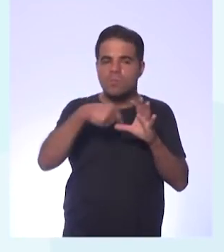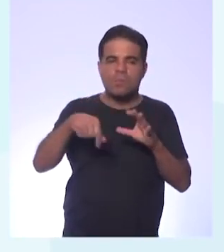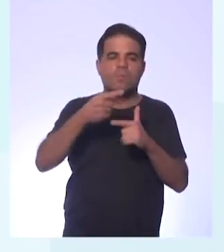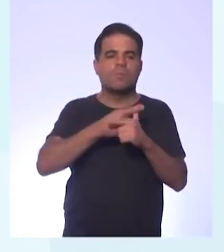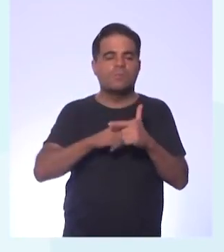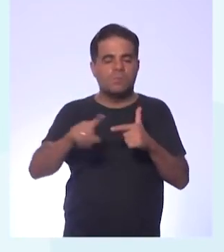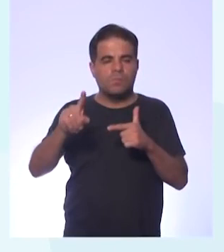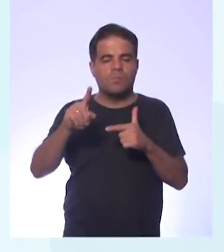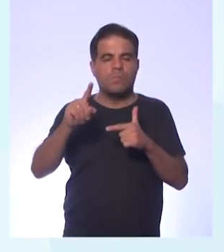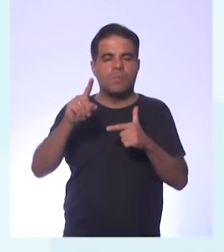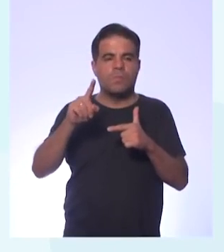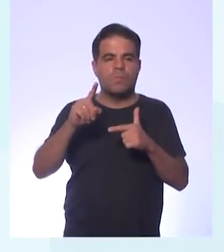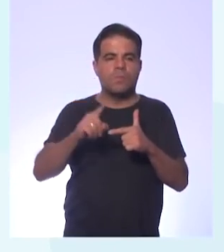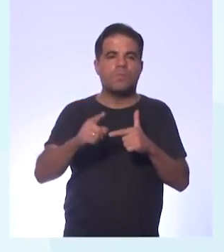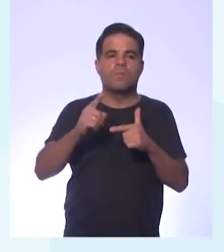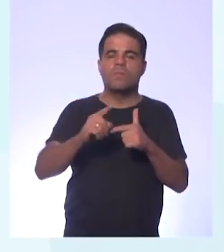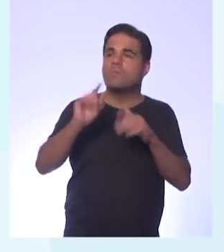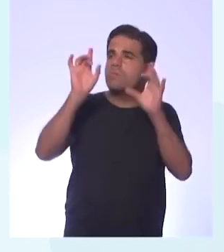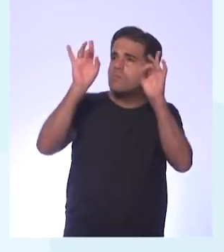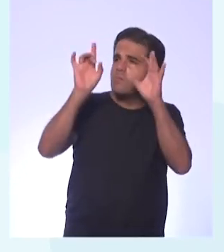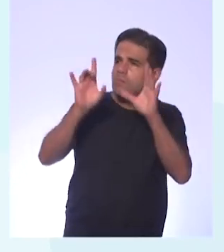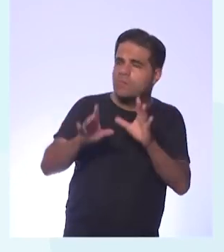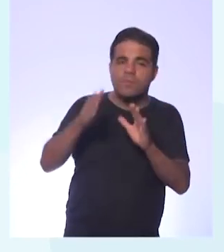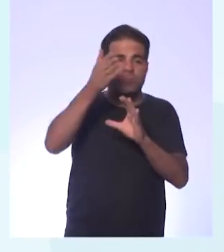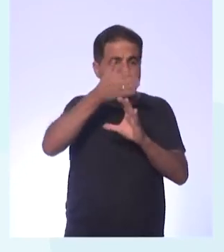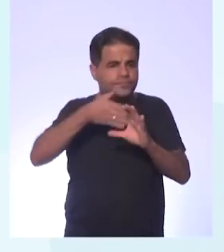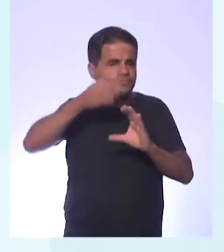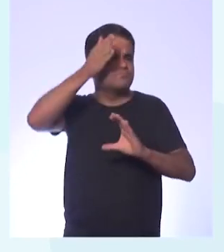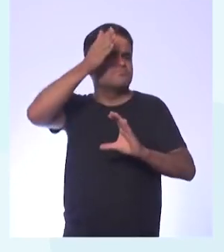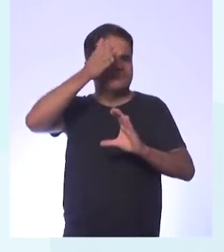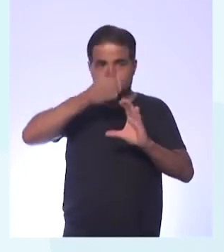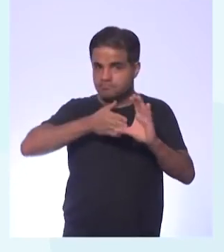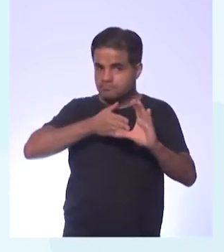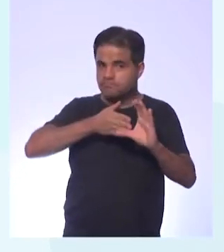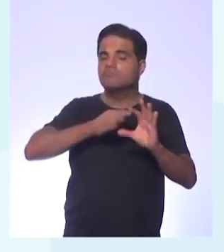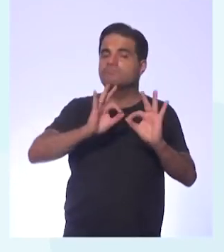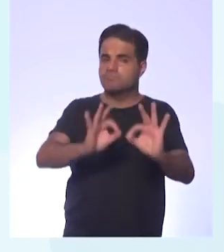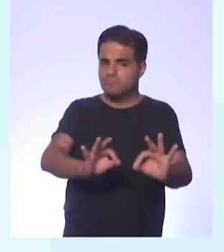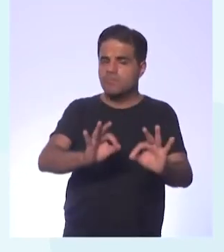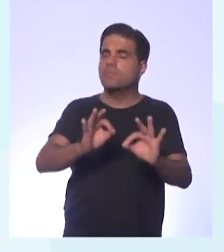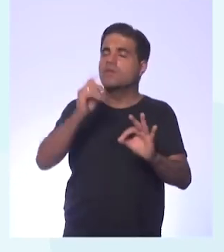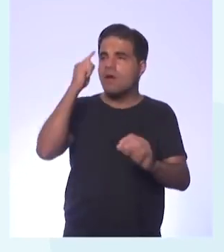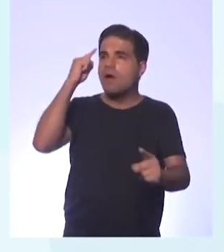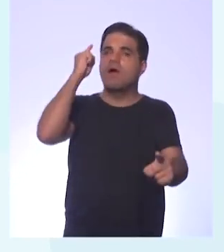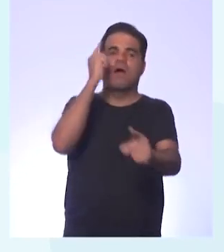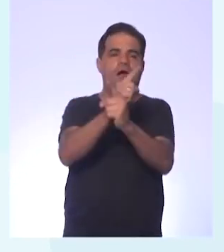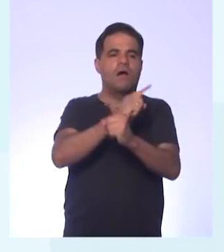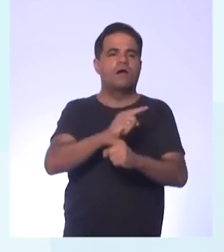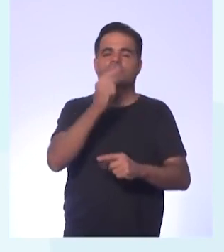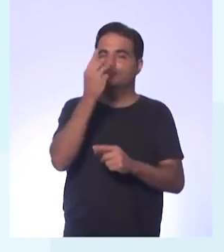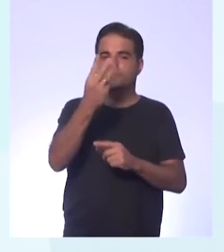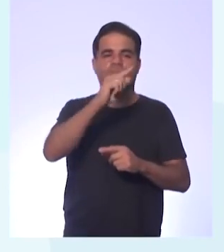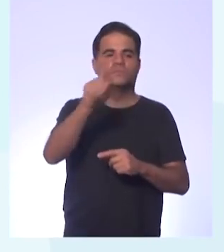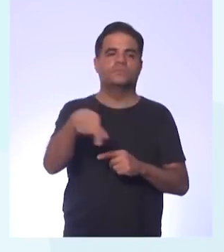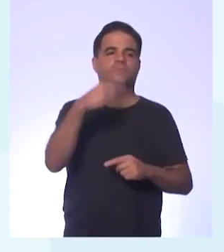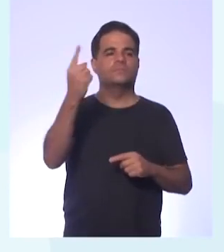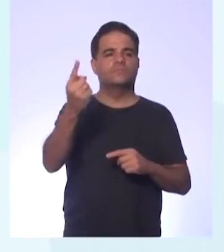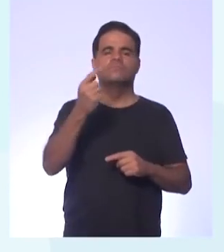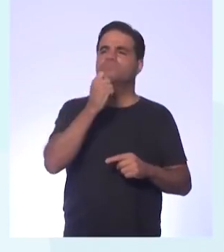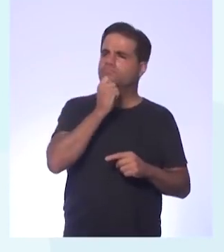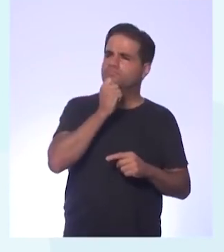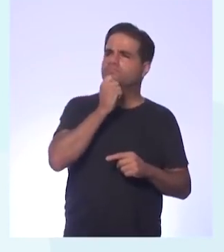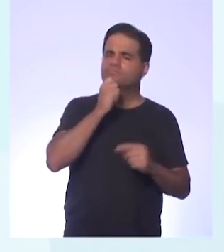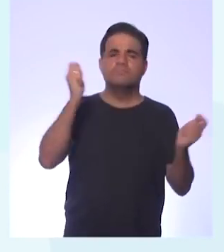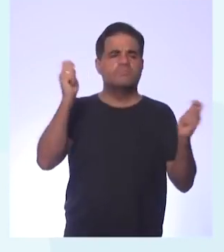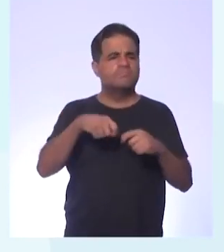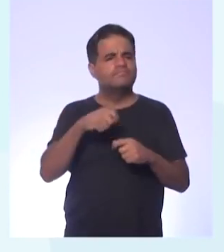pelo diâmetro, que é aquela corda especial que passa bem lá no centro, isso mesmo, e eu descobri que deu 3,1. Ah, então